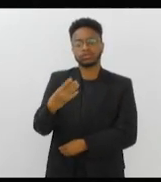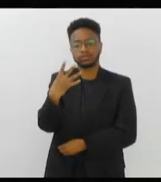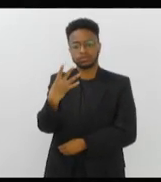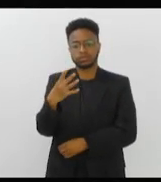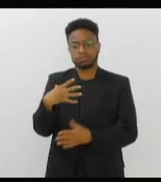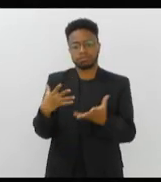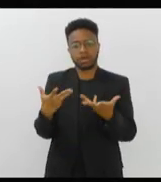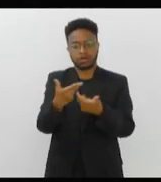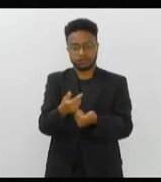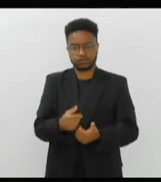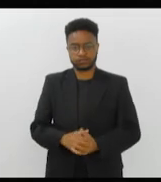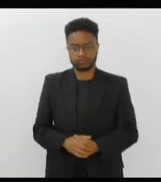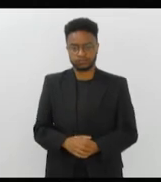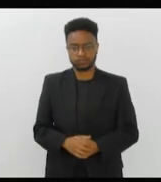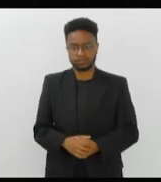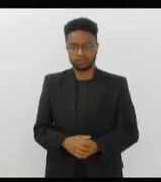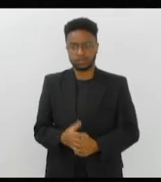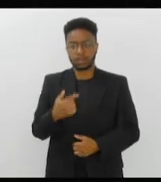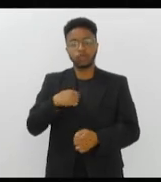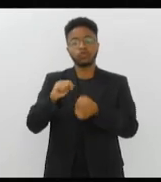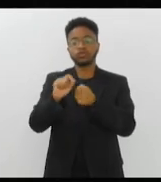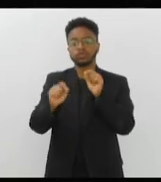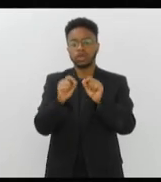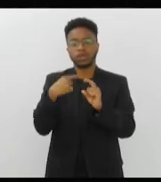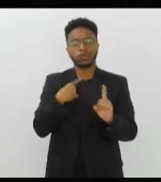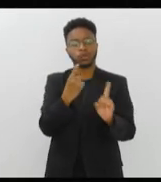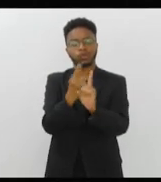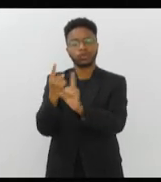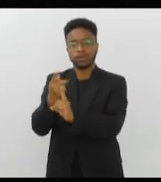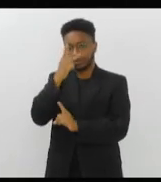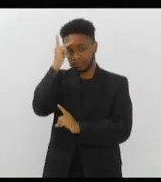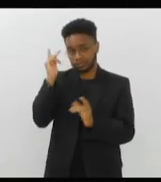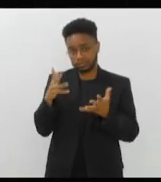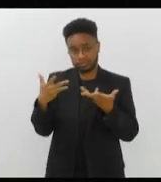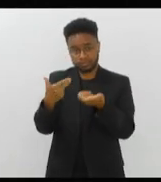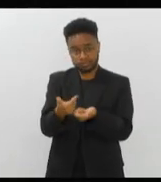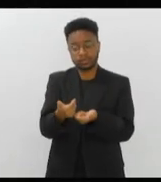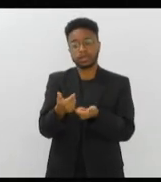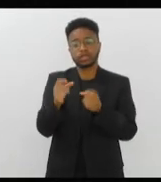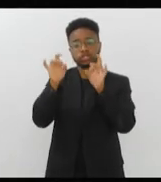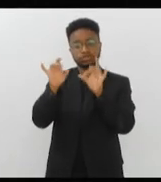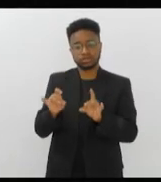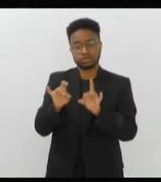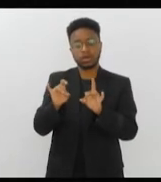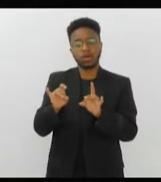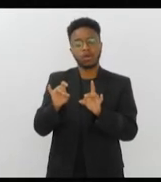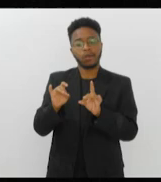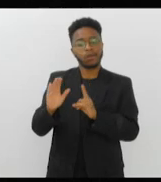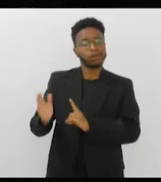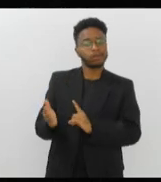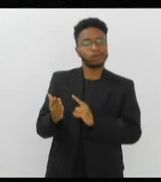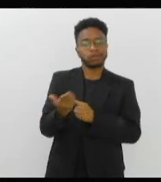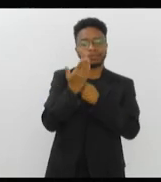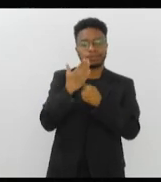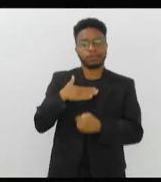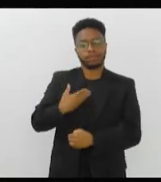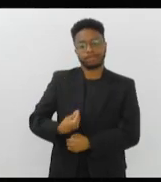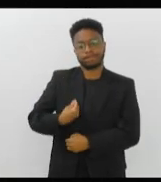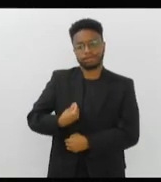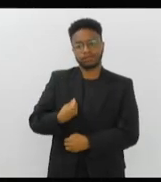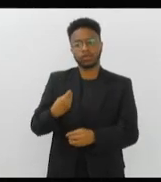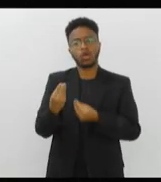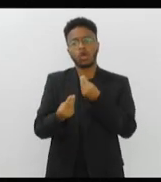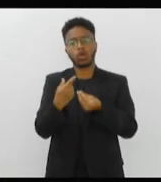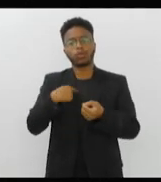ali? O que eu fiz para ter me deparado com pessoas tão especiais que me complementaram e alimentaram a minha alma ao longo da minha jornada? O que eu fiz para ter tão